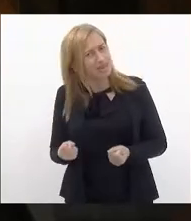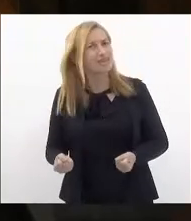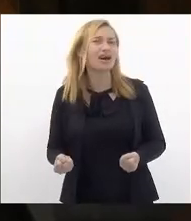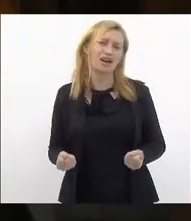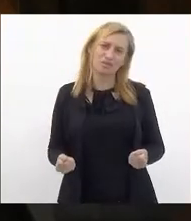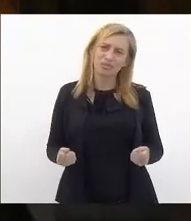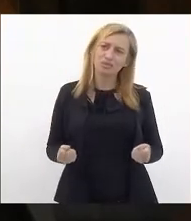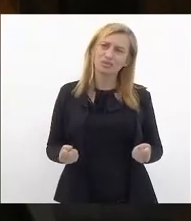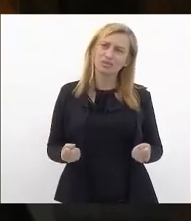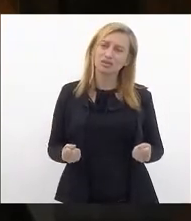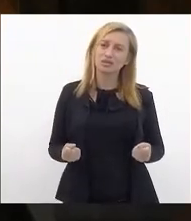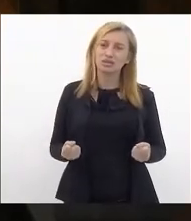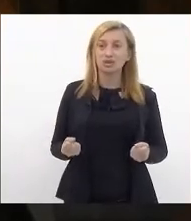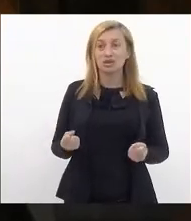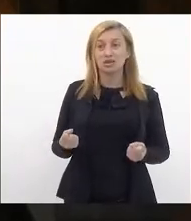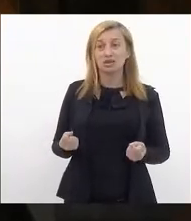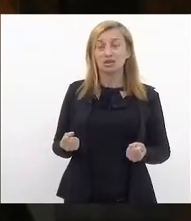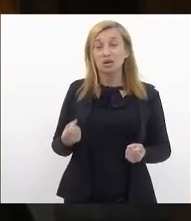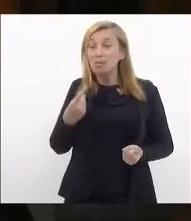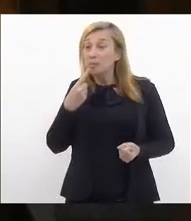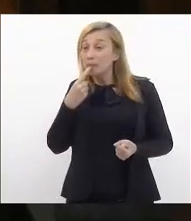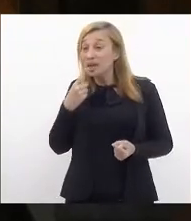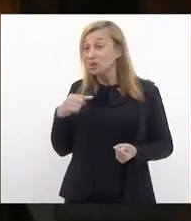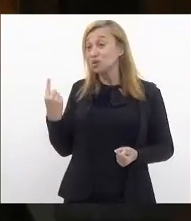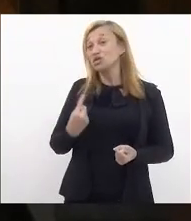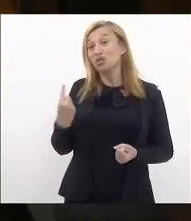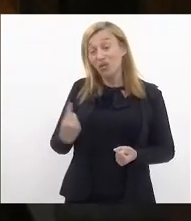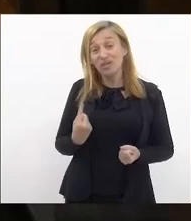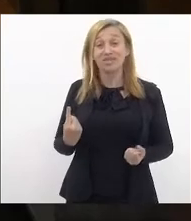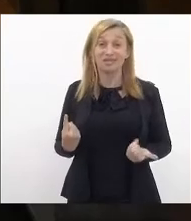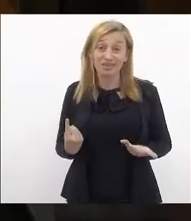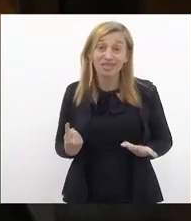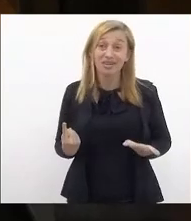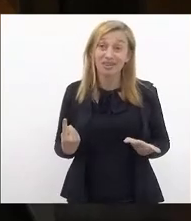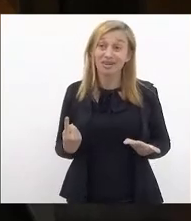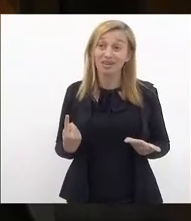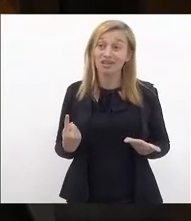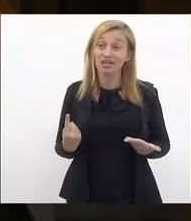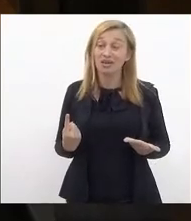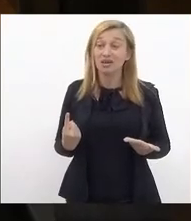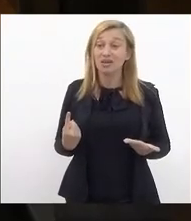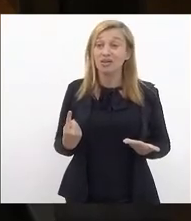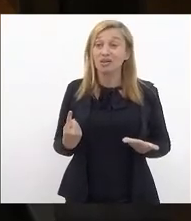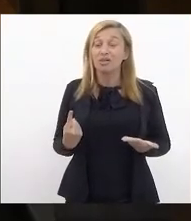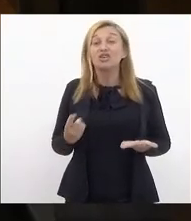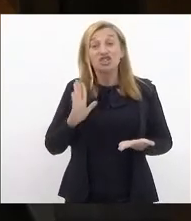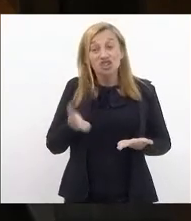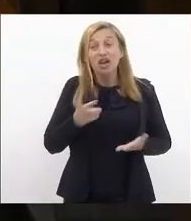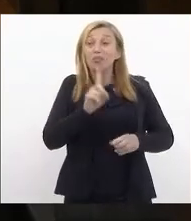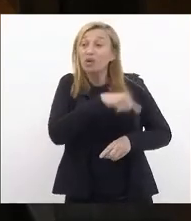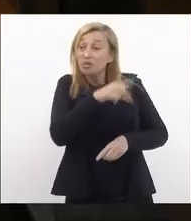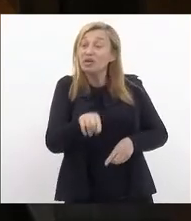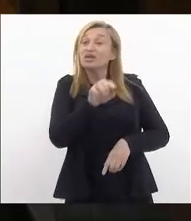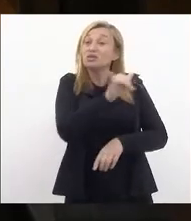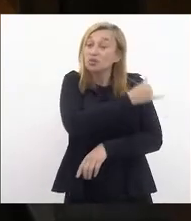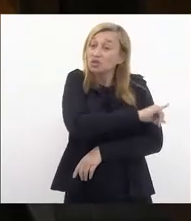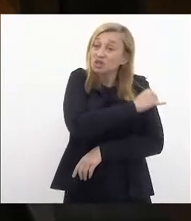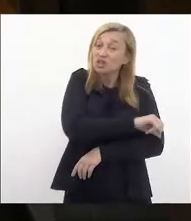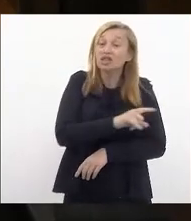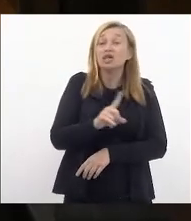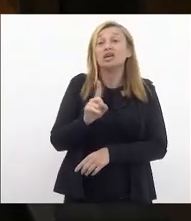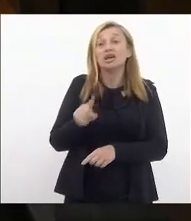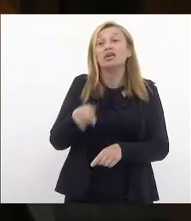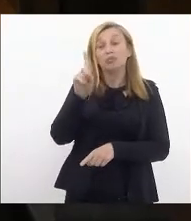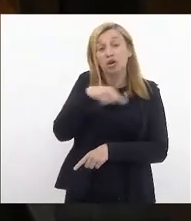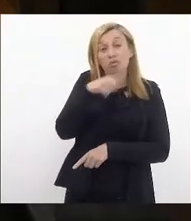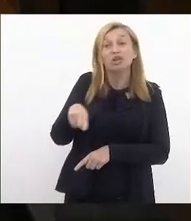debaixo do nosso do nosso do nosso nariz uma coisa que já é proibida no Rio de Janeiro que devia ser proibida